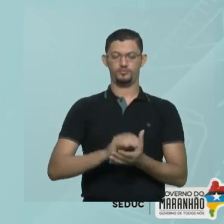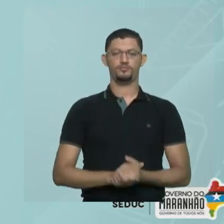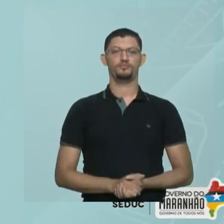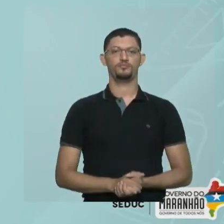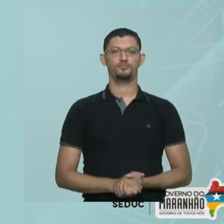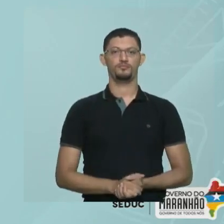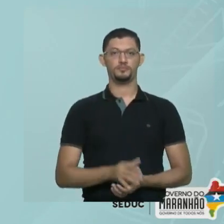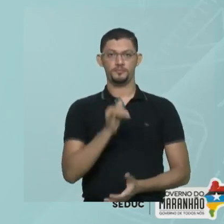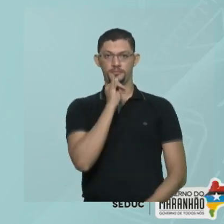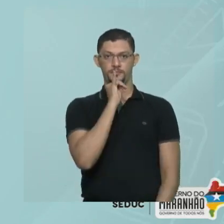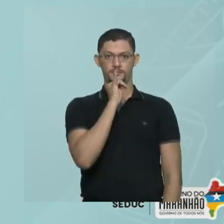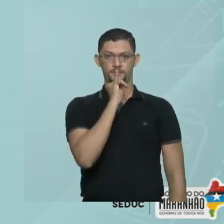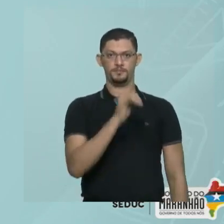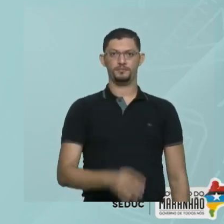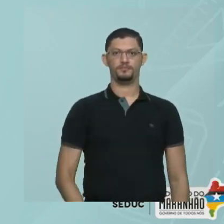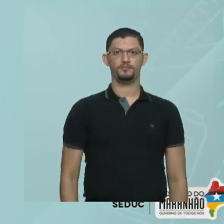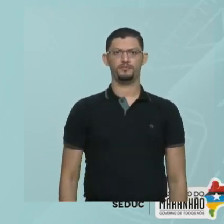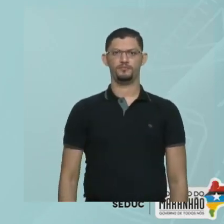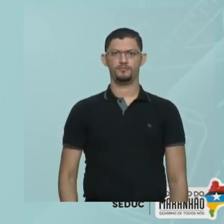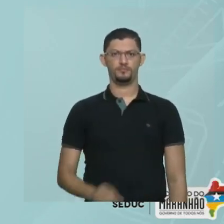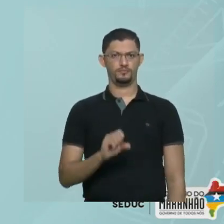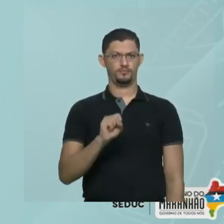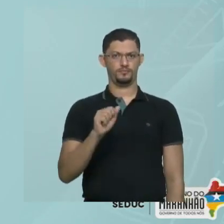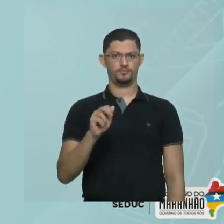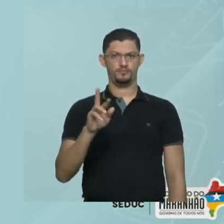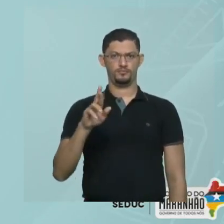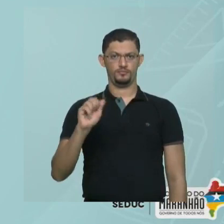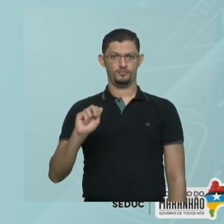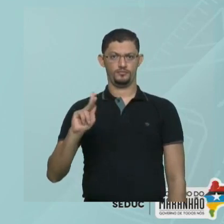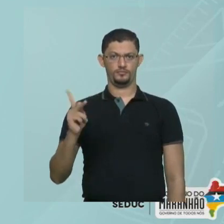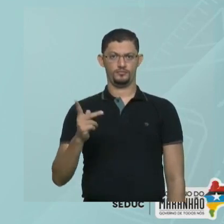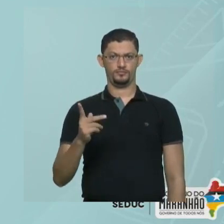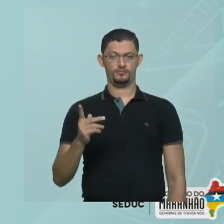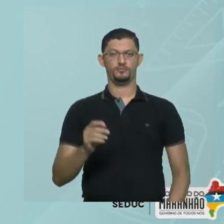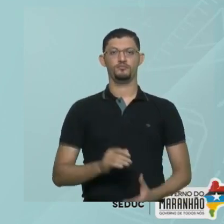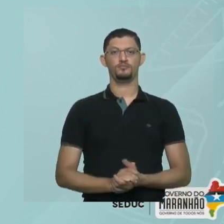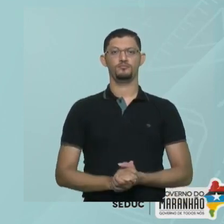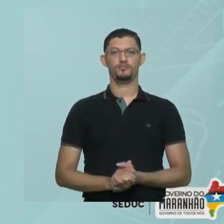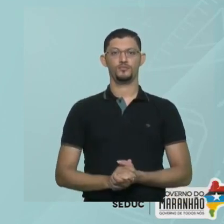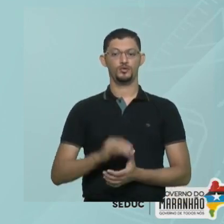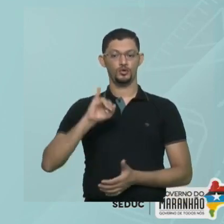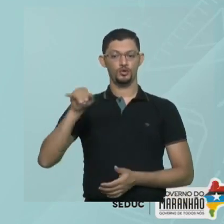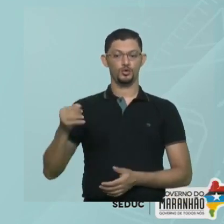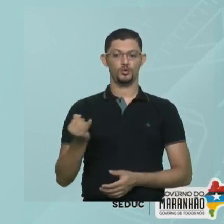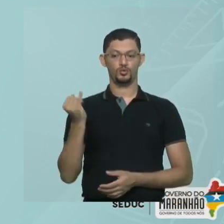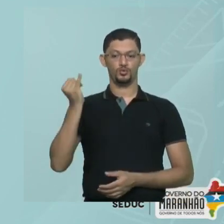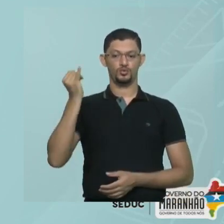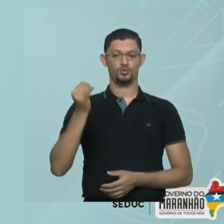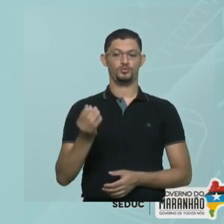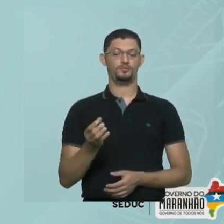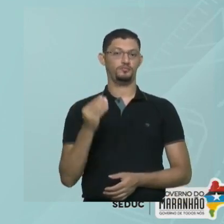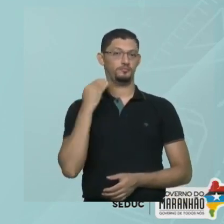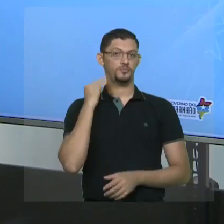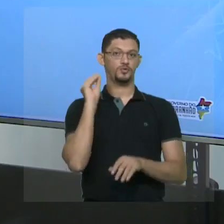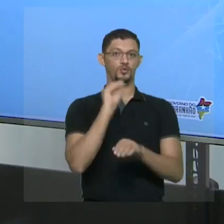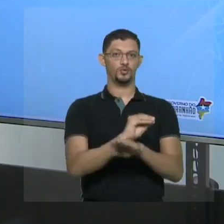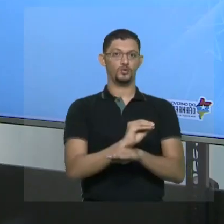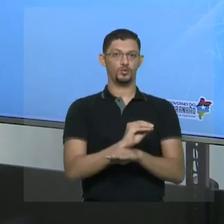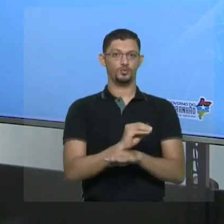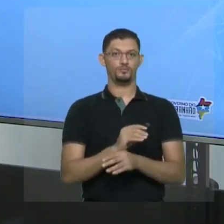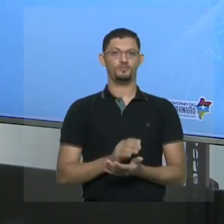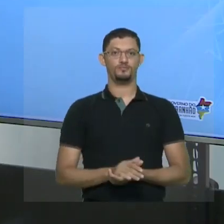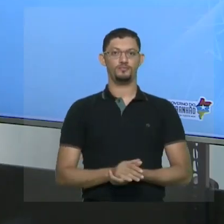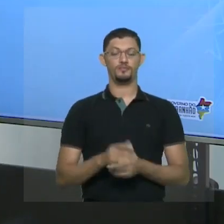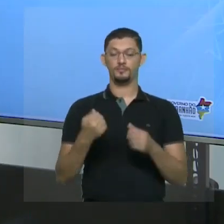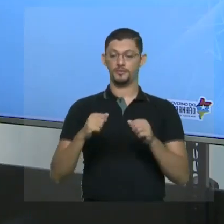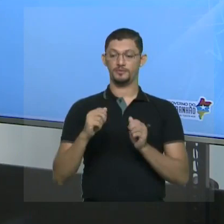lá. Exemplo. Sara aplicou sob regime de juros simples, e aí é importante eu falar qual é o regime. Se